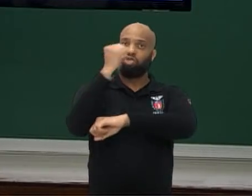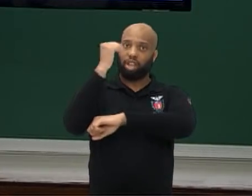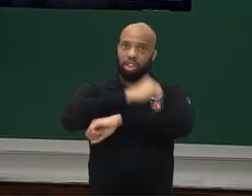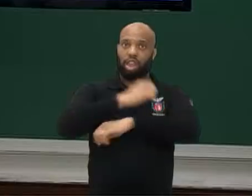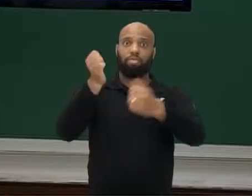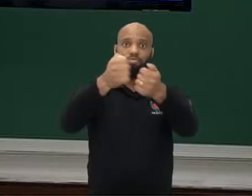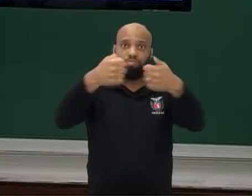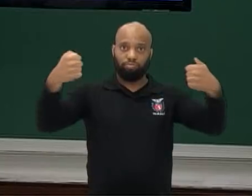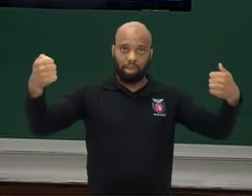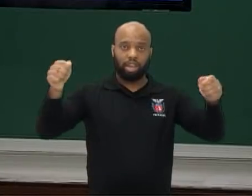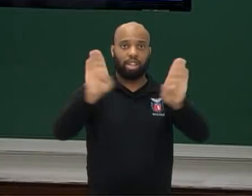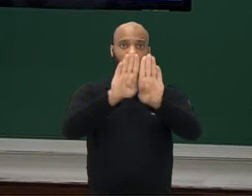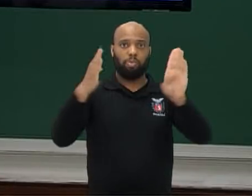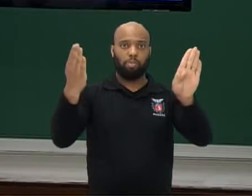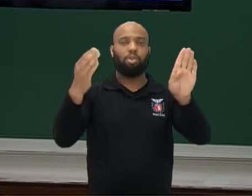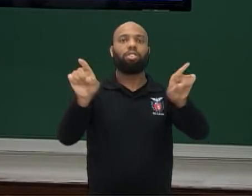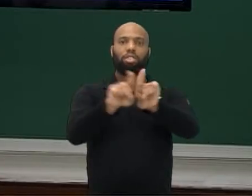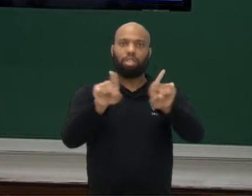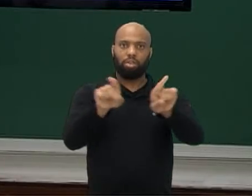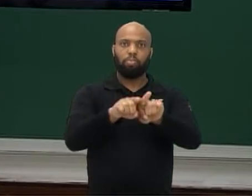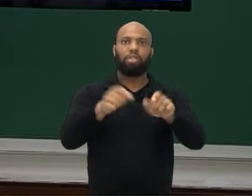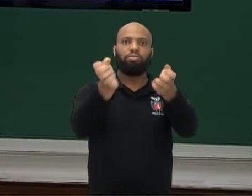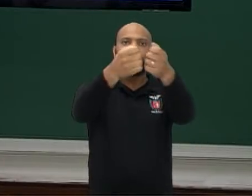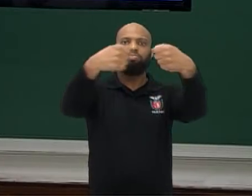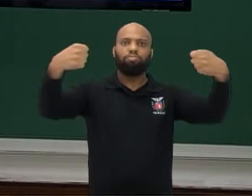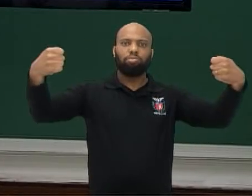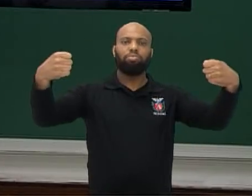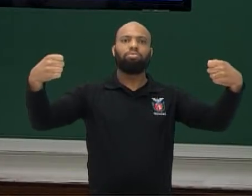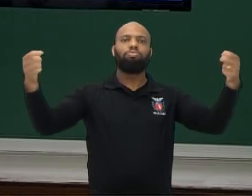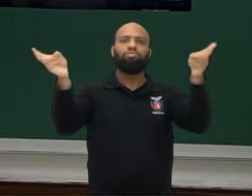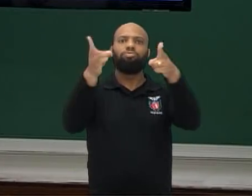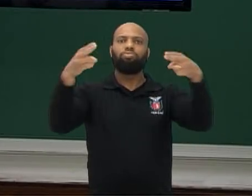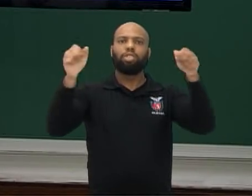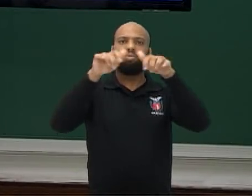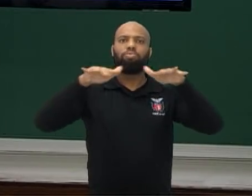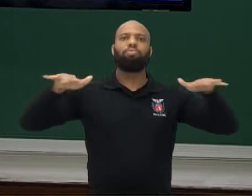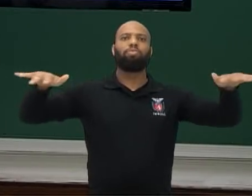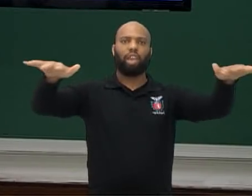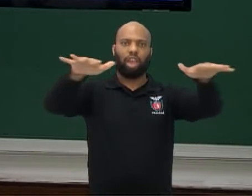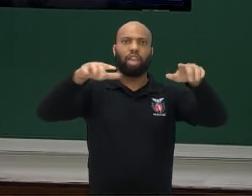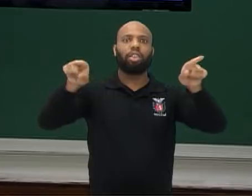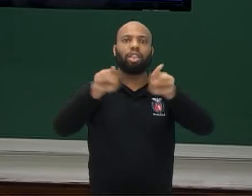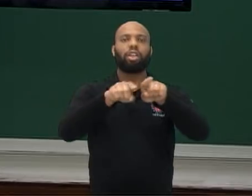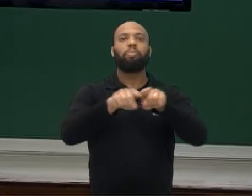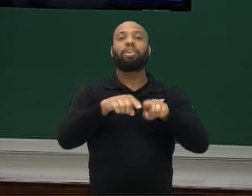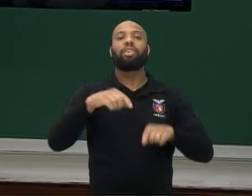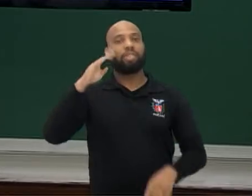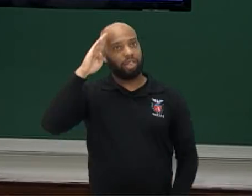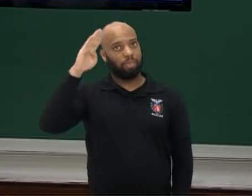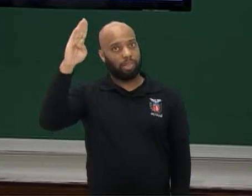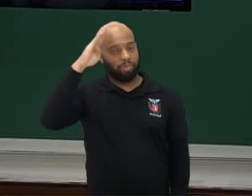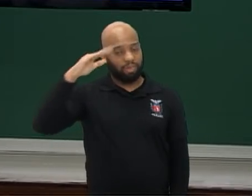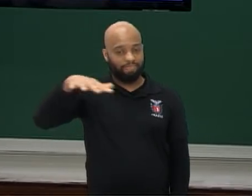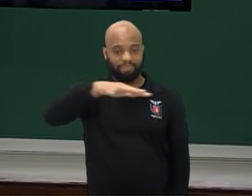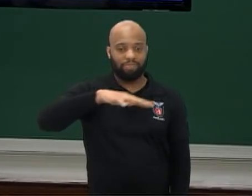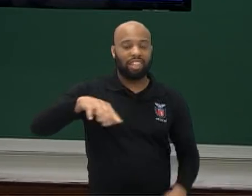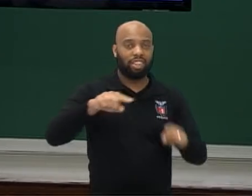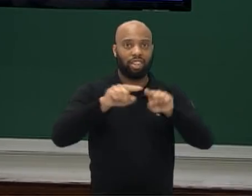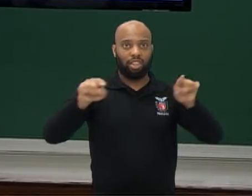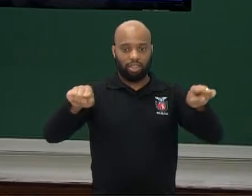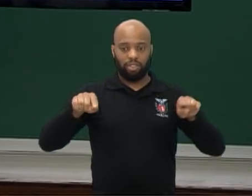arejados, janelas e portas abertas, cortinas abertas, principalmente em ambiente de sala de